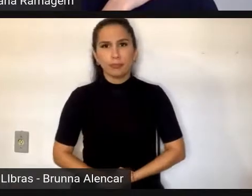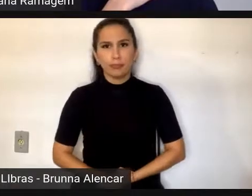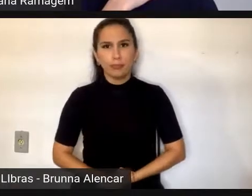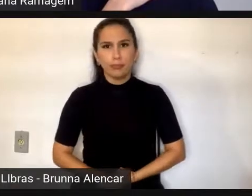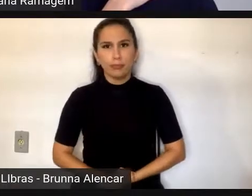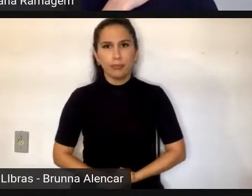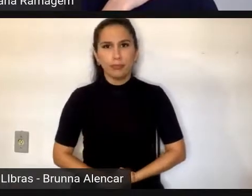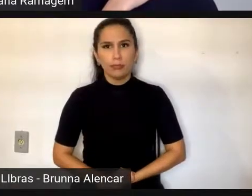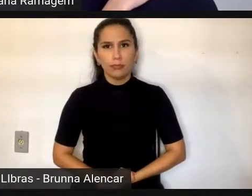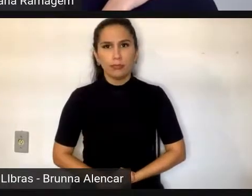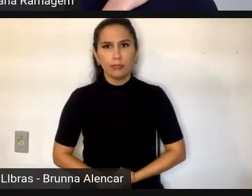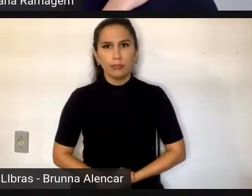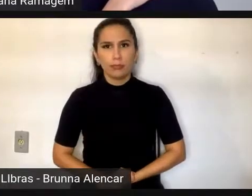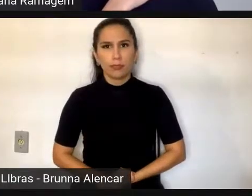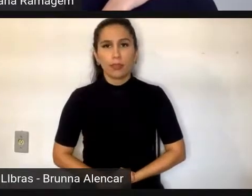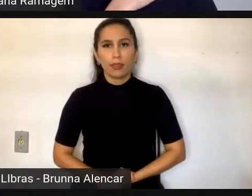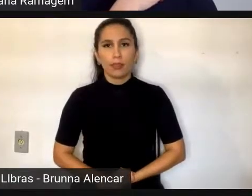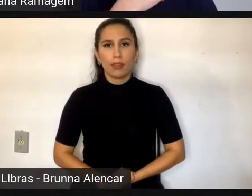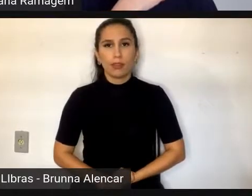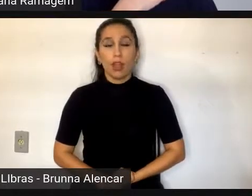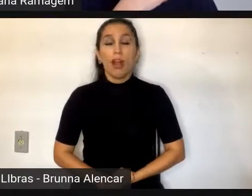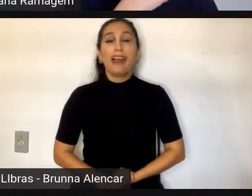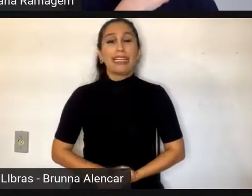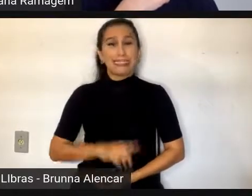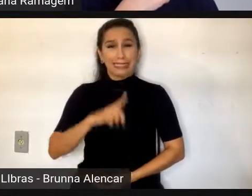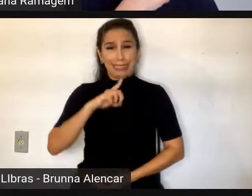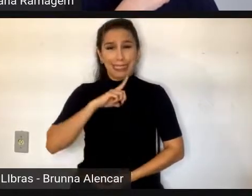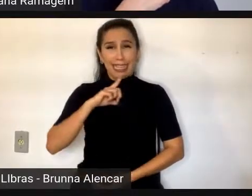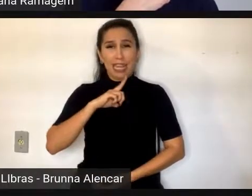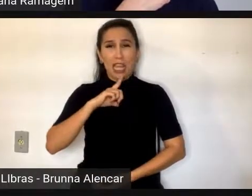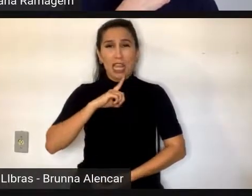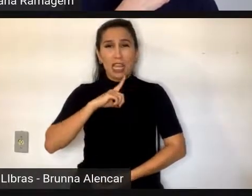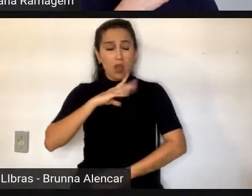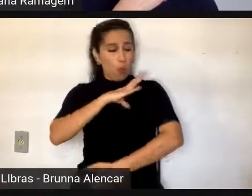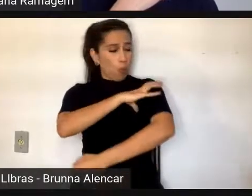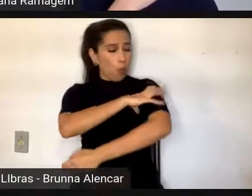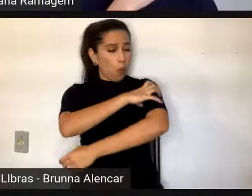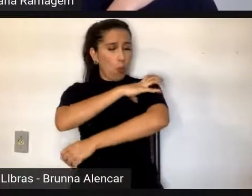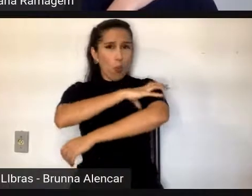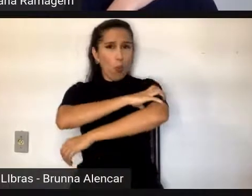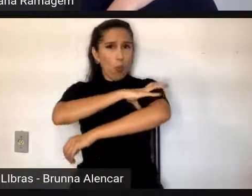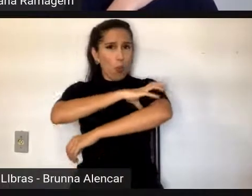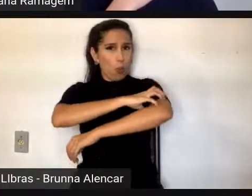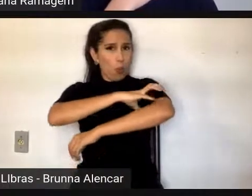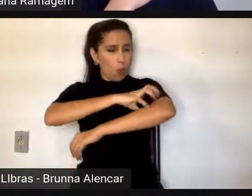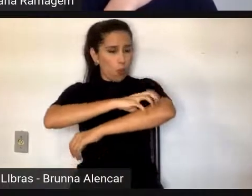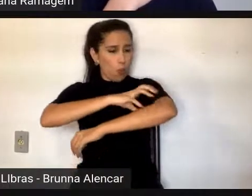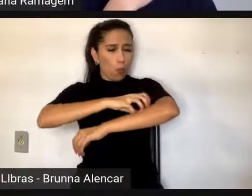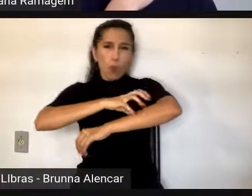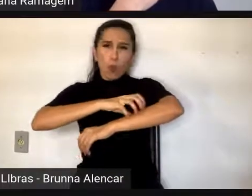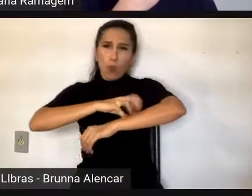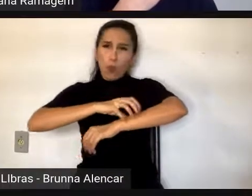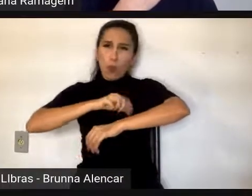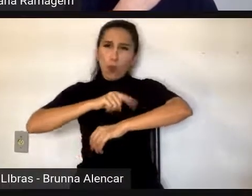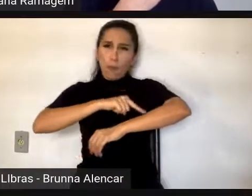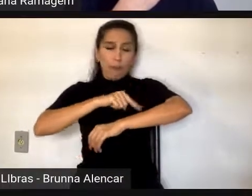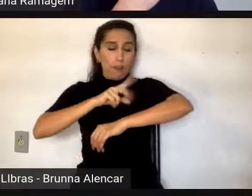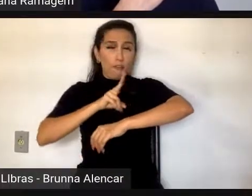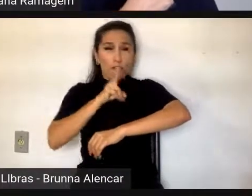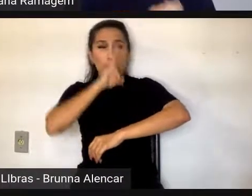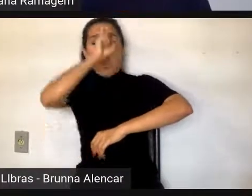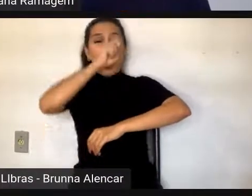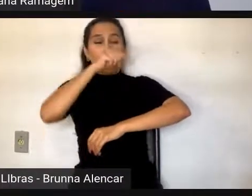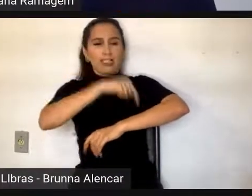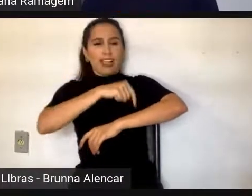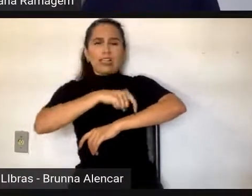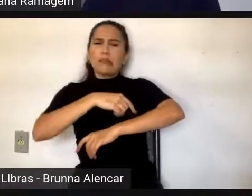num pré-movimento de tensão muscular, conhecido como tônus muscular ativado, mais capacitado o